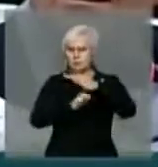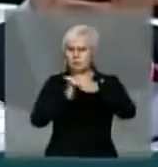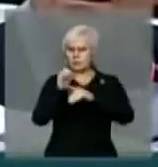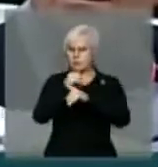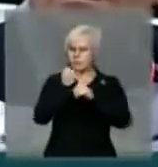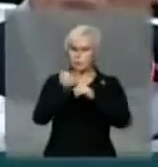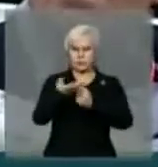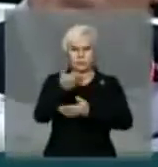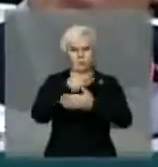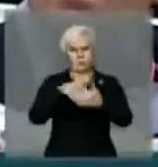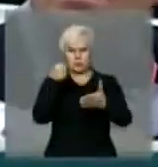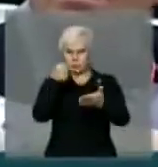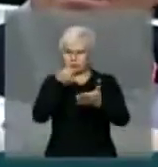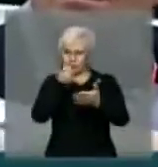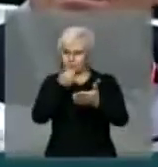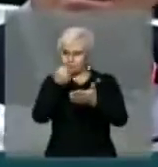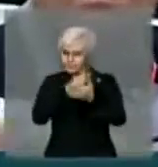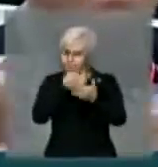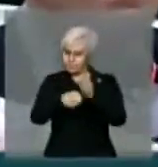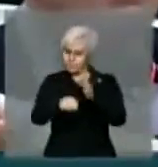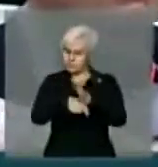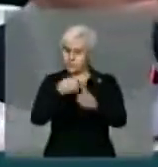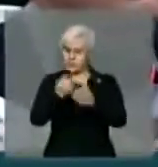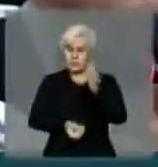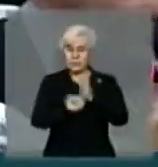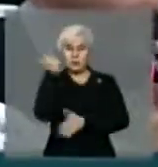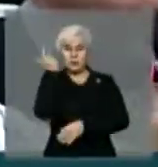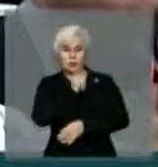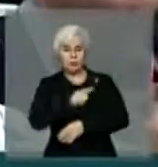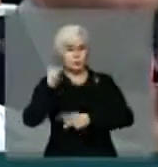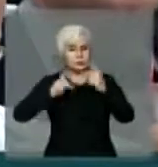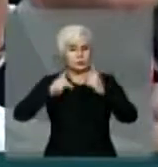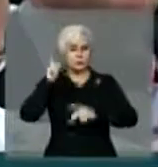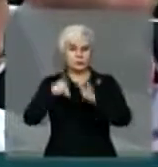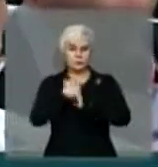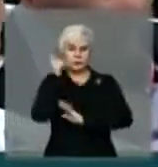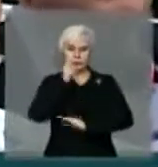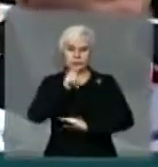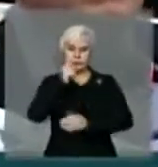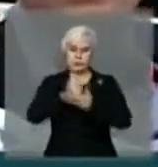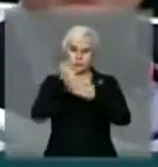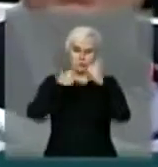que é quem pressionam, que cria condições políticas para que isso aconteça.